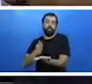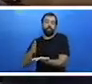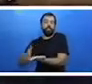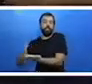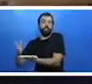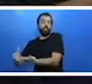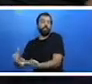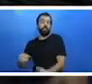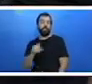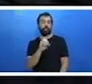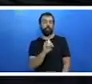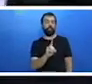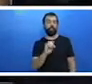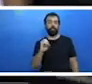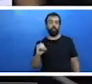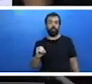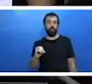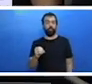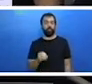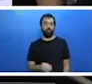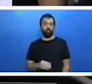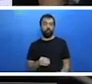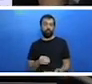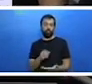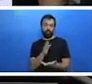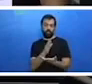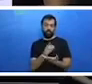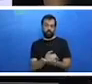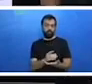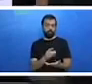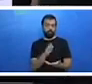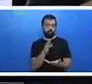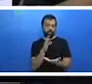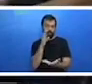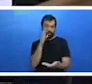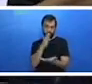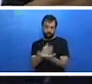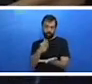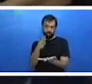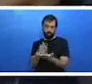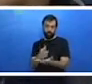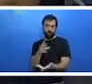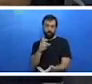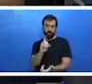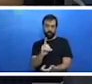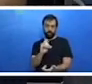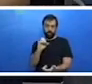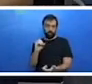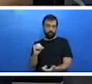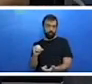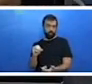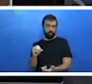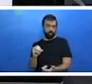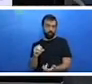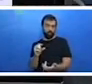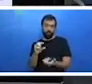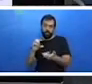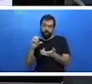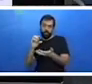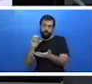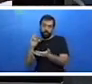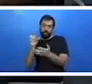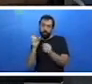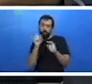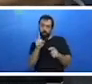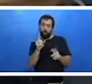peças que eu vou obter? Se eu pegar a nossa barrinha, pessoal, e dividir em 10, o que eu vou ter na